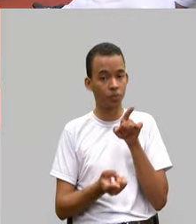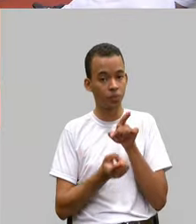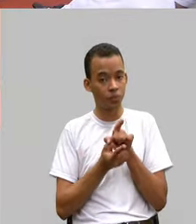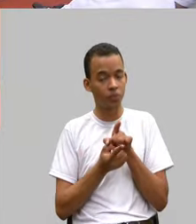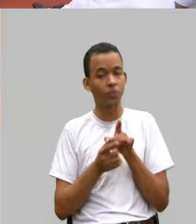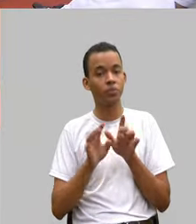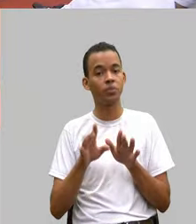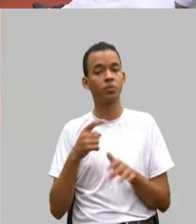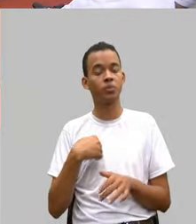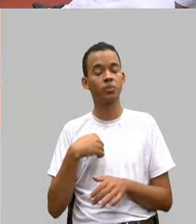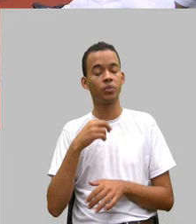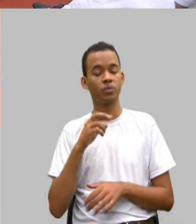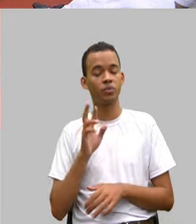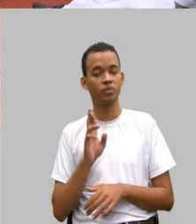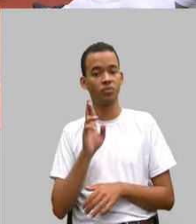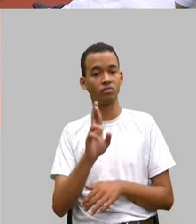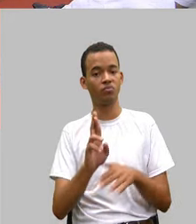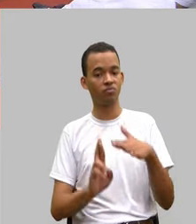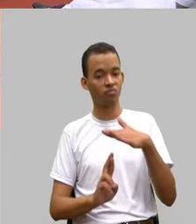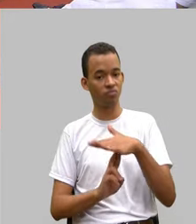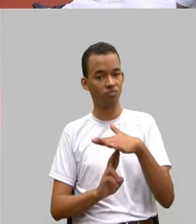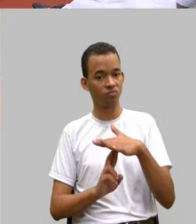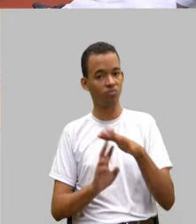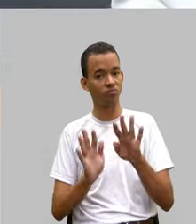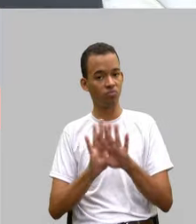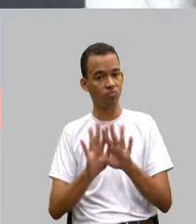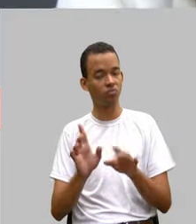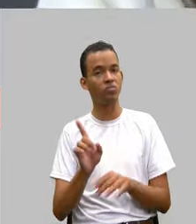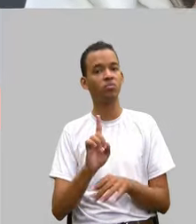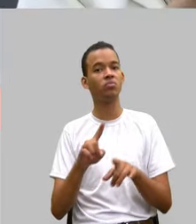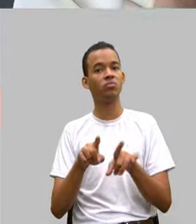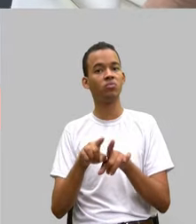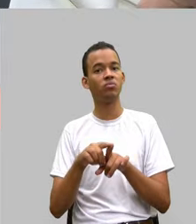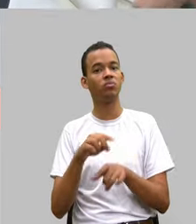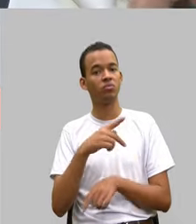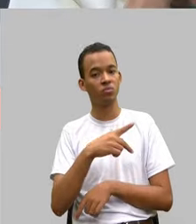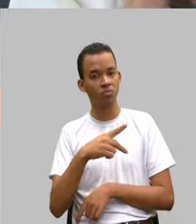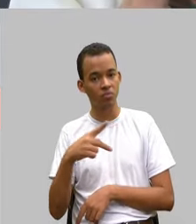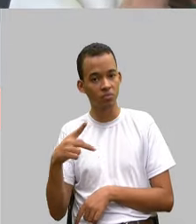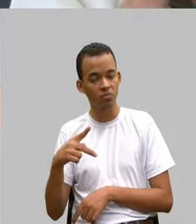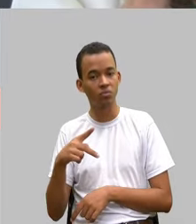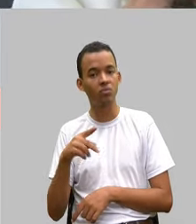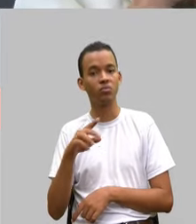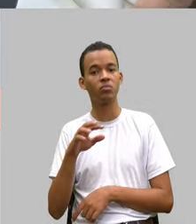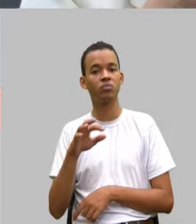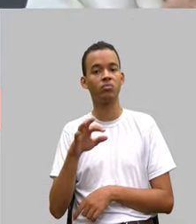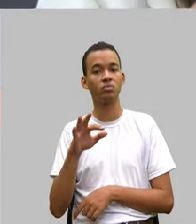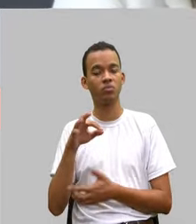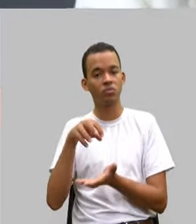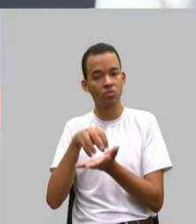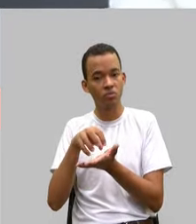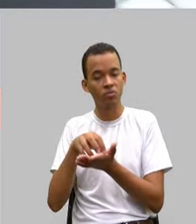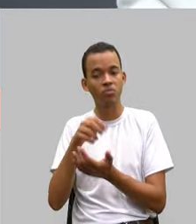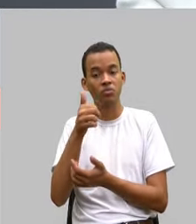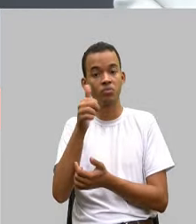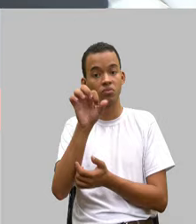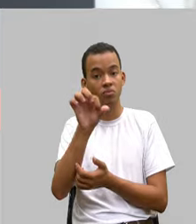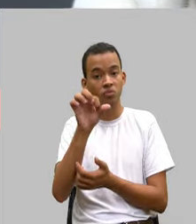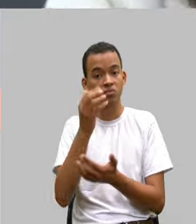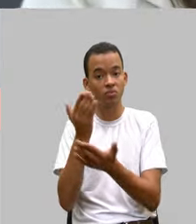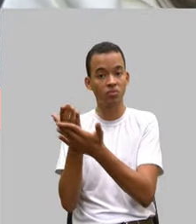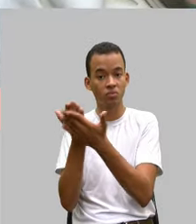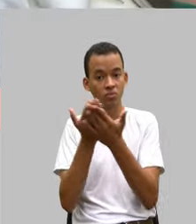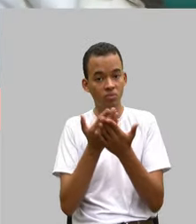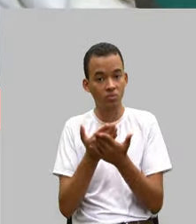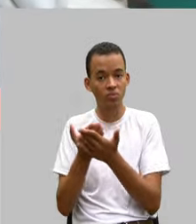apenas como reitor da UFV mas como presidente do fips que é o foro das 19 instituições públicas de ensino superior do Estado